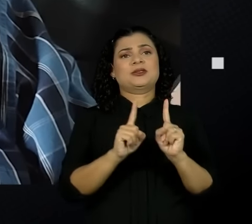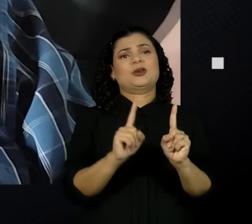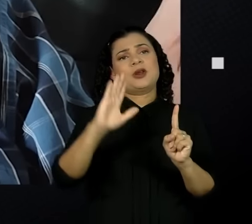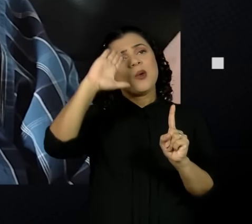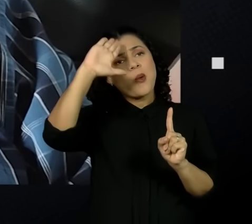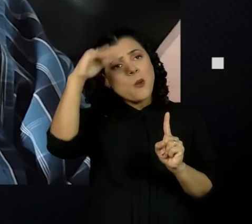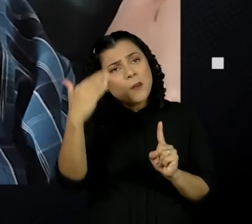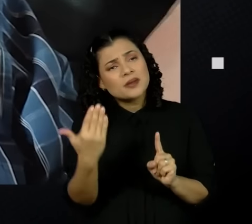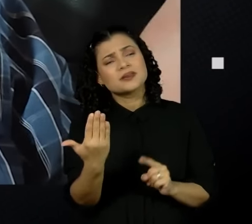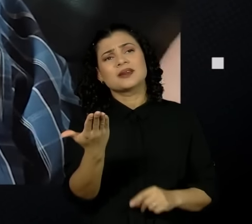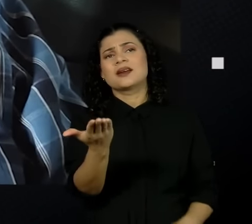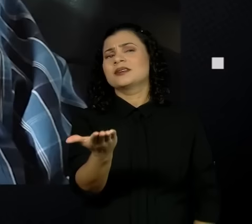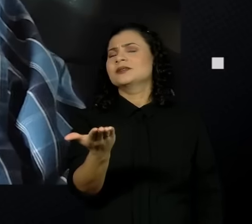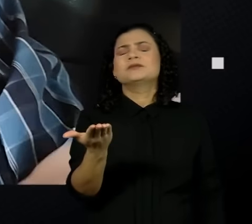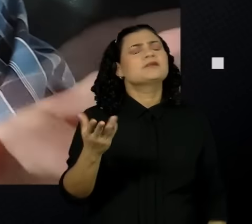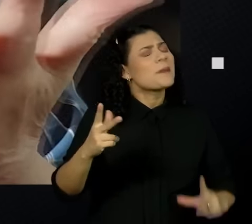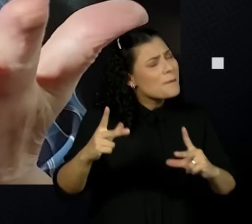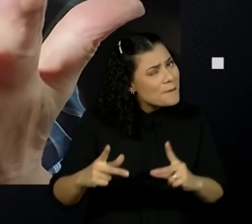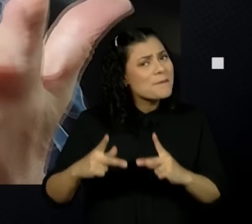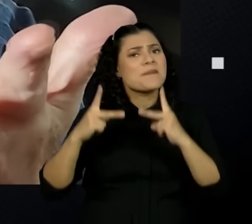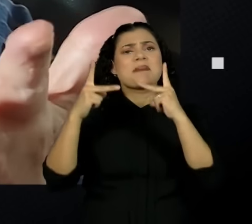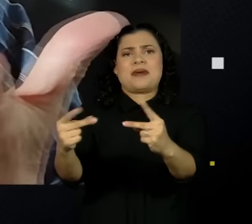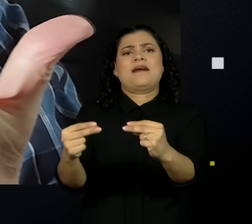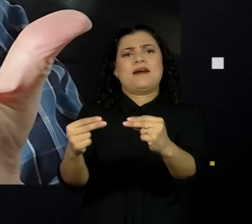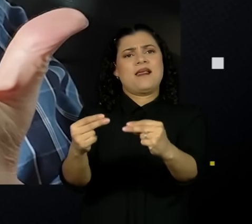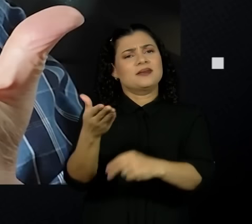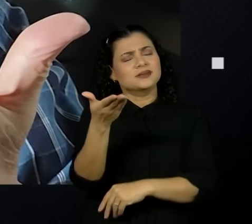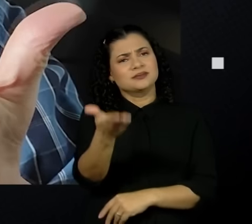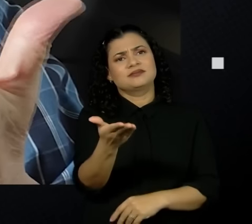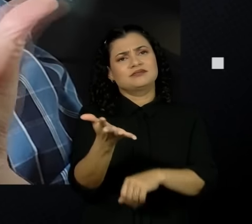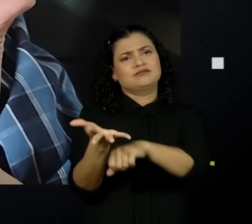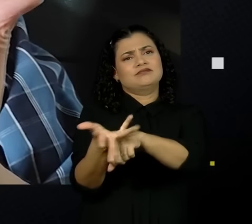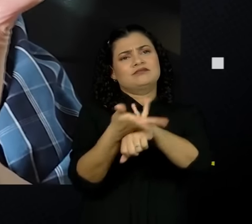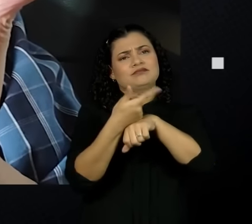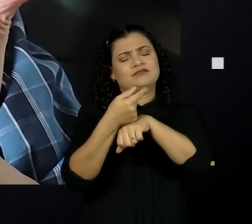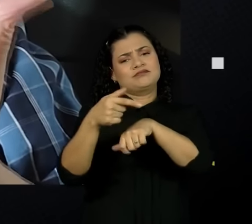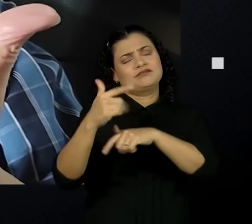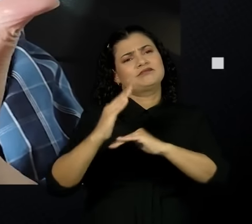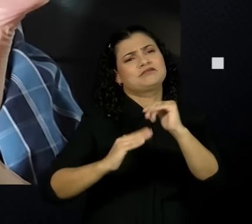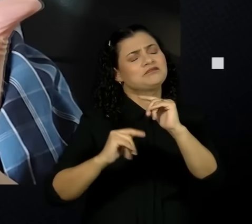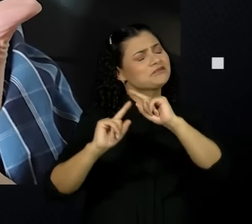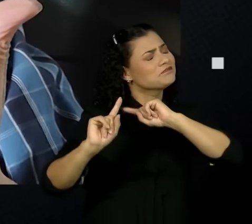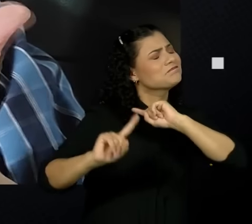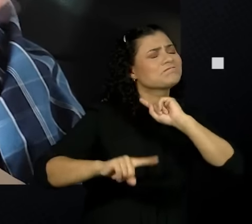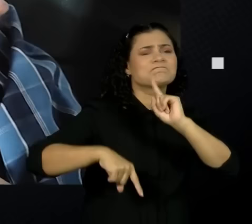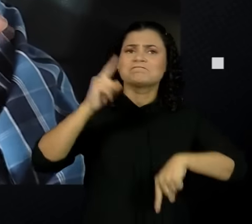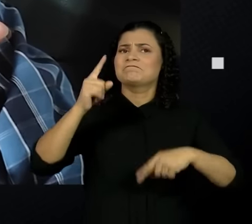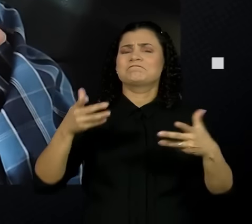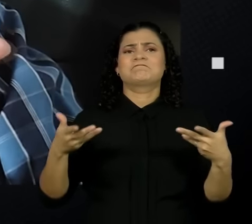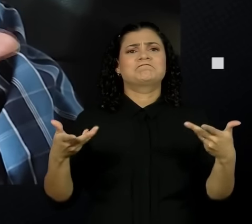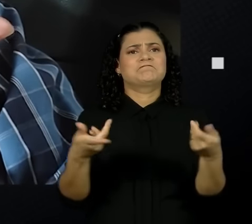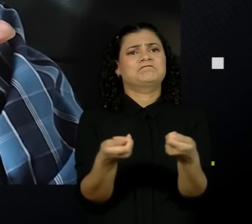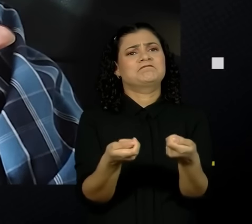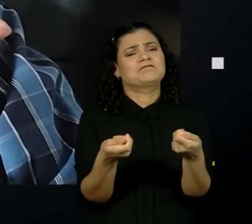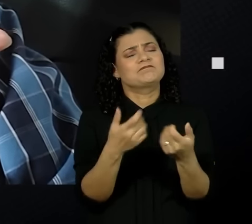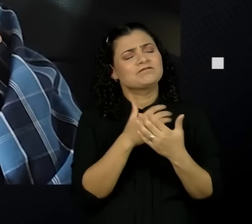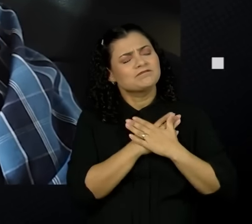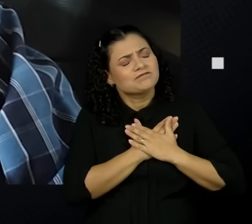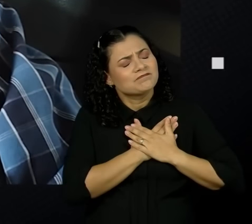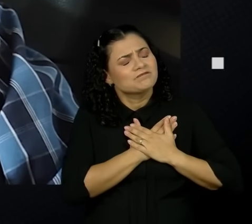homenagem merecida, merecidíssima, pelo seu talento, pela sua verve, pelo seu sucesso. E por isso